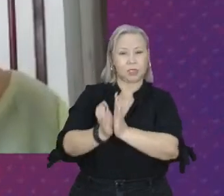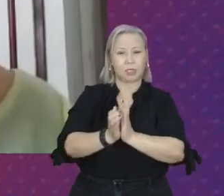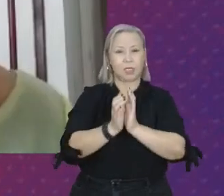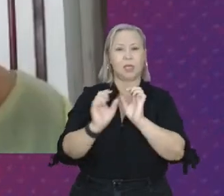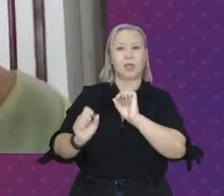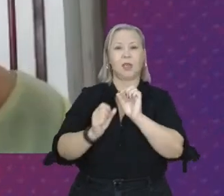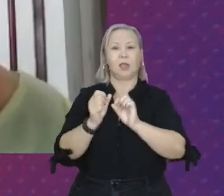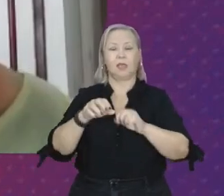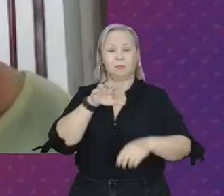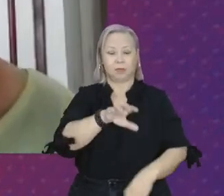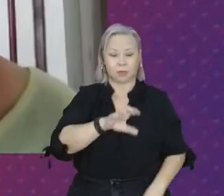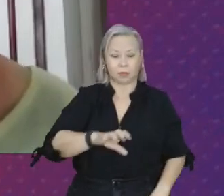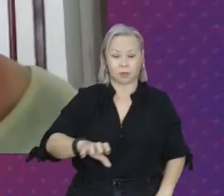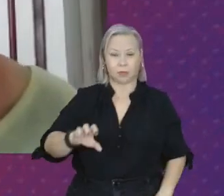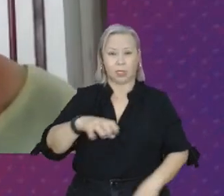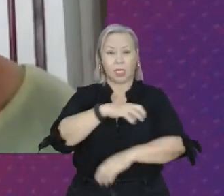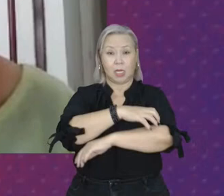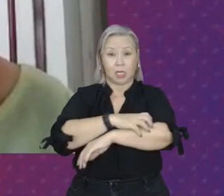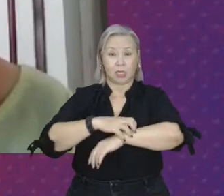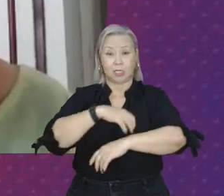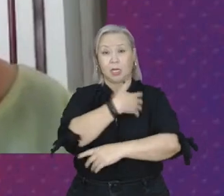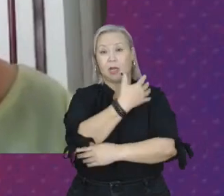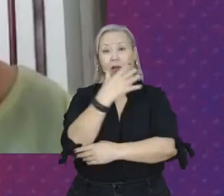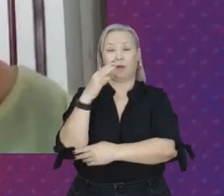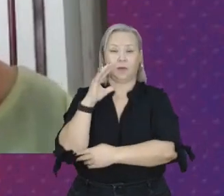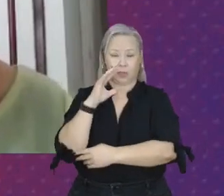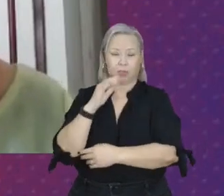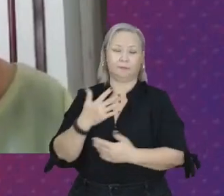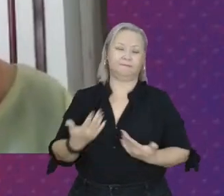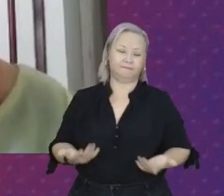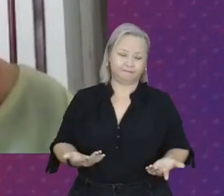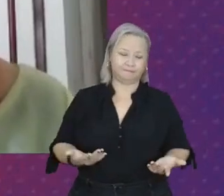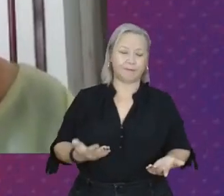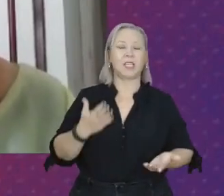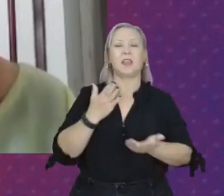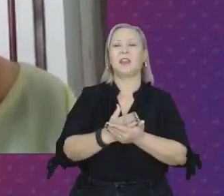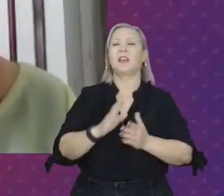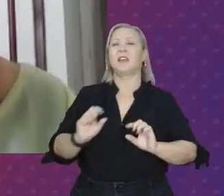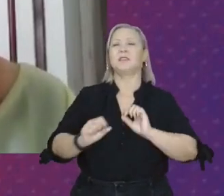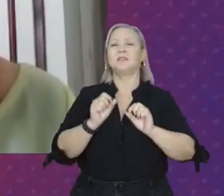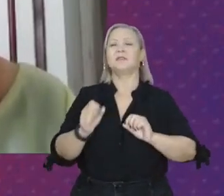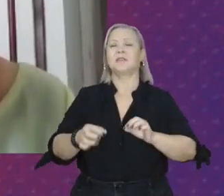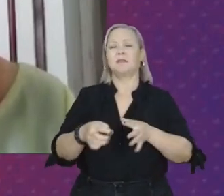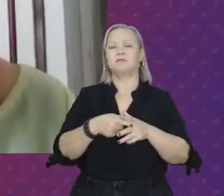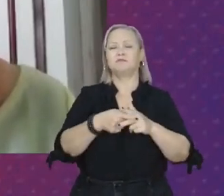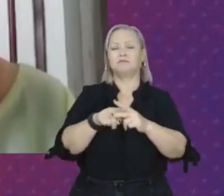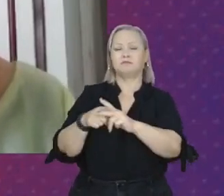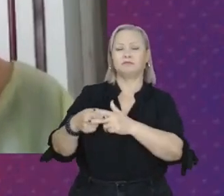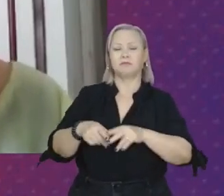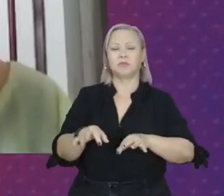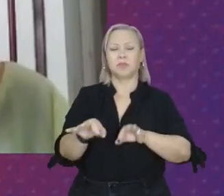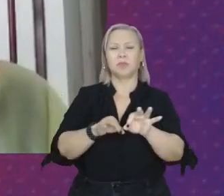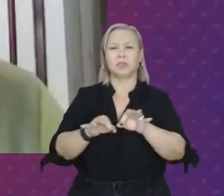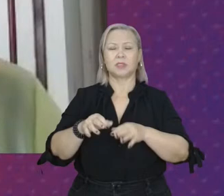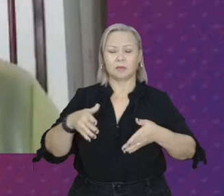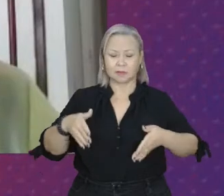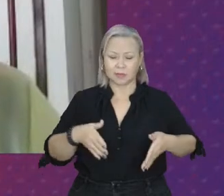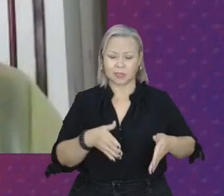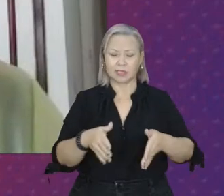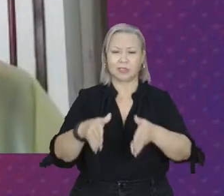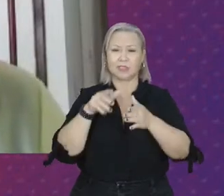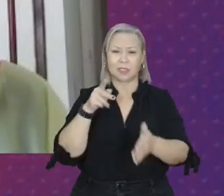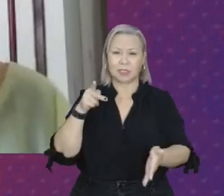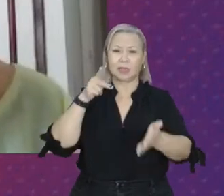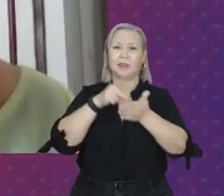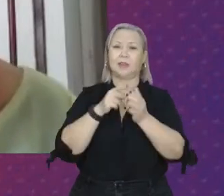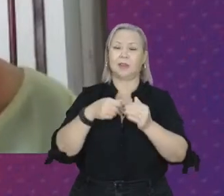territorializadas, né, de agroecologia. Enfim, nós estávamos numa construção desse caminho que relaciona